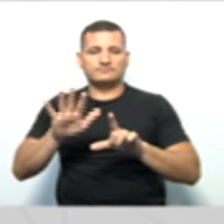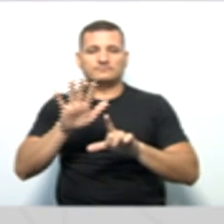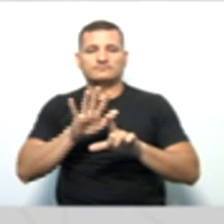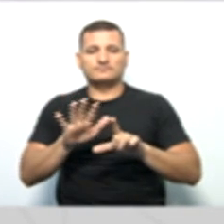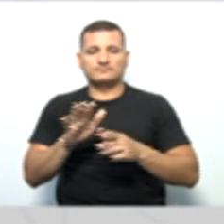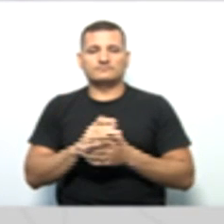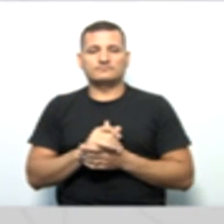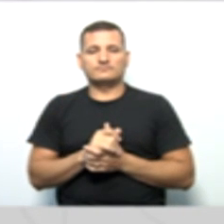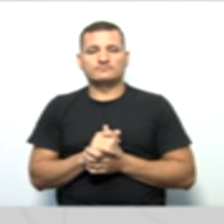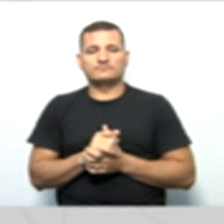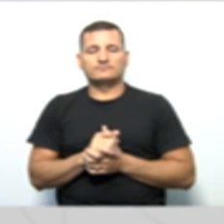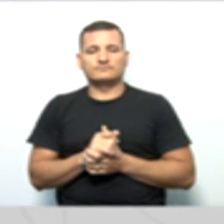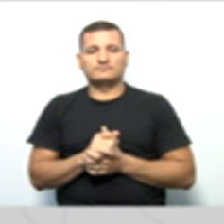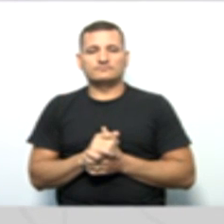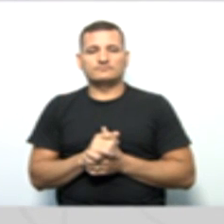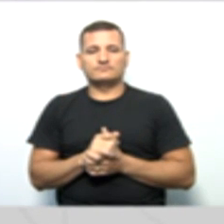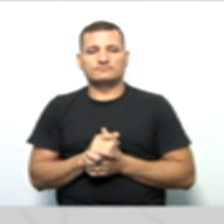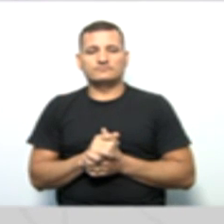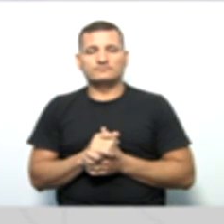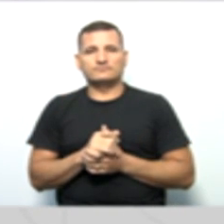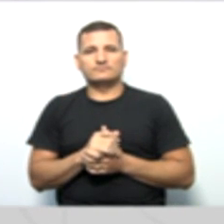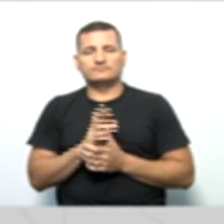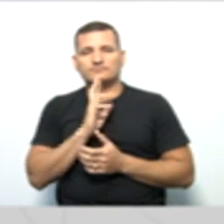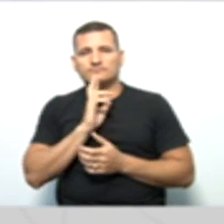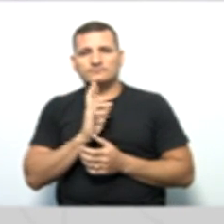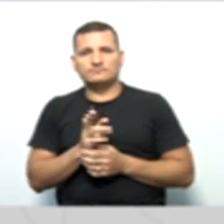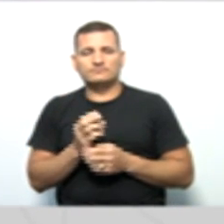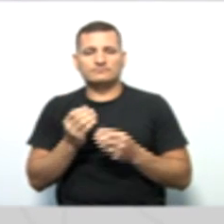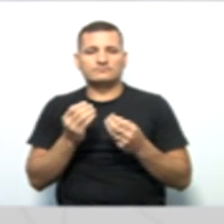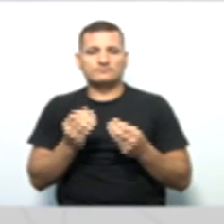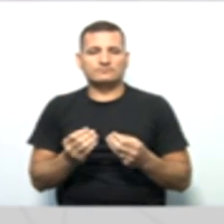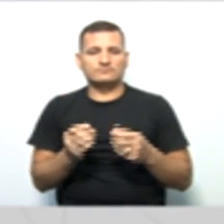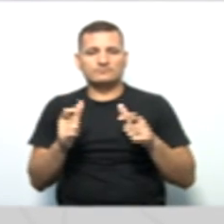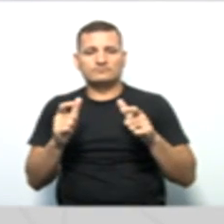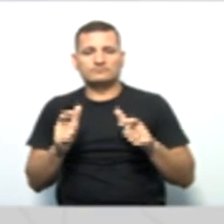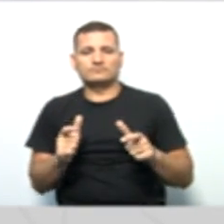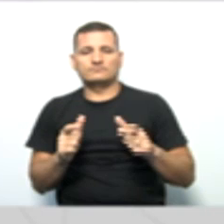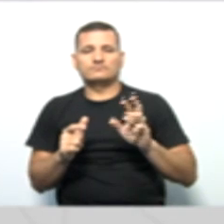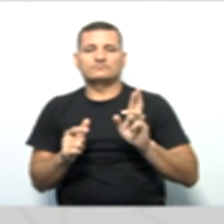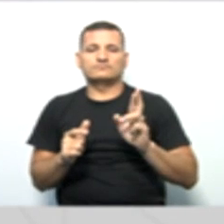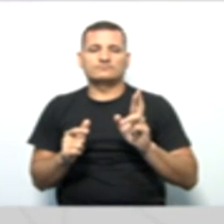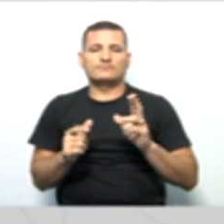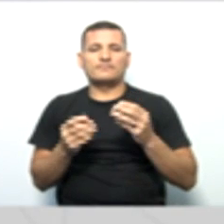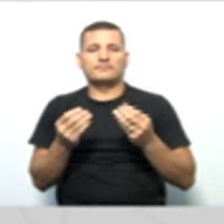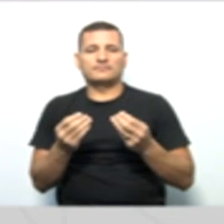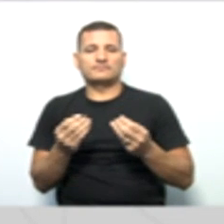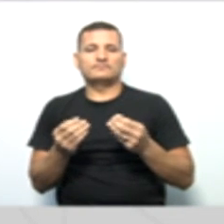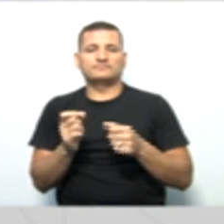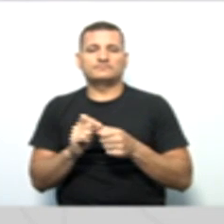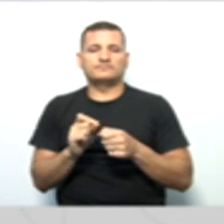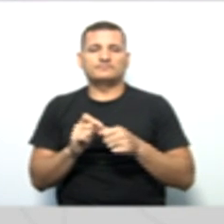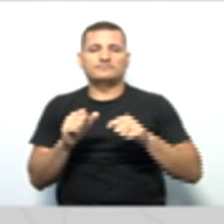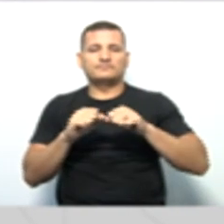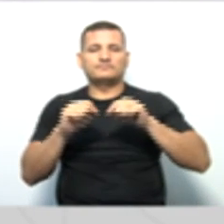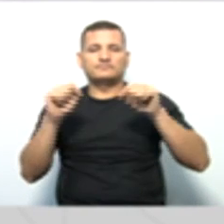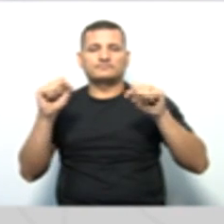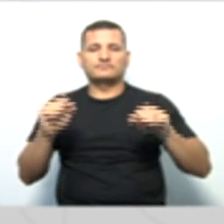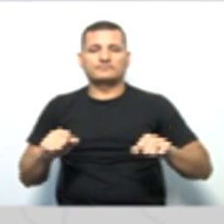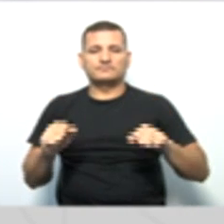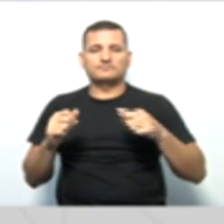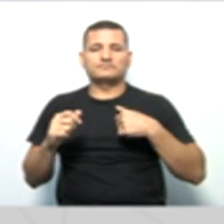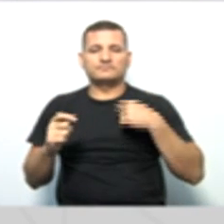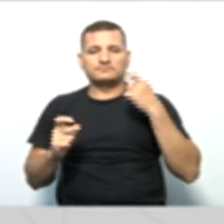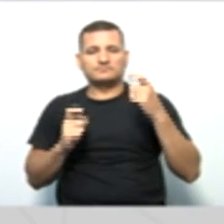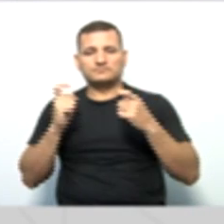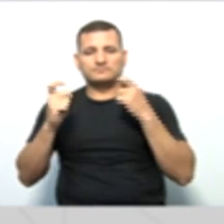aquelas perguntas como, onde, quem, para quê também, né? Que eu vou fazer esse software. E aí eu vou me preocupar